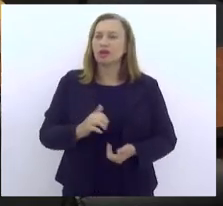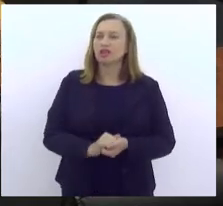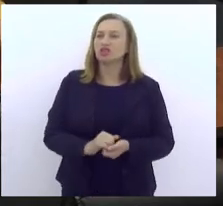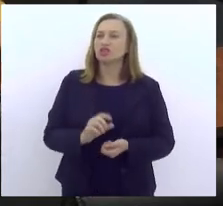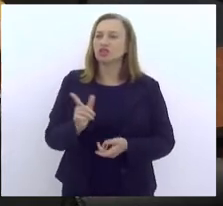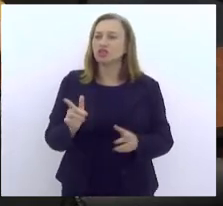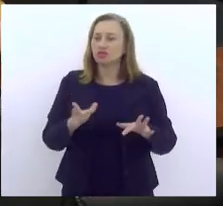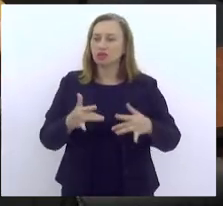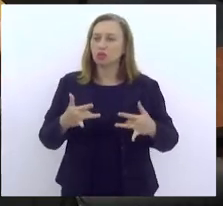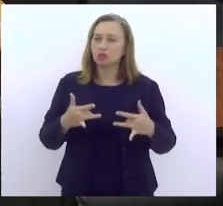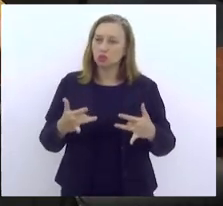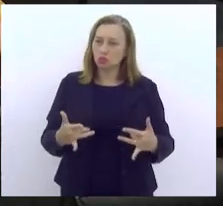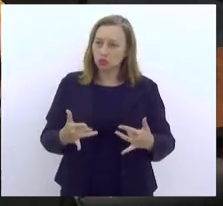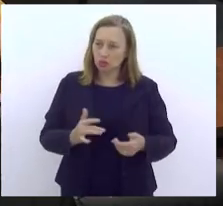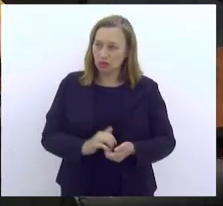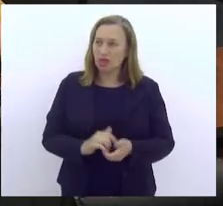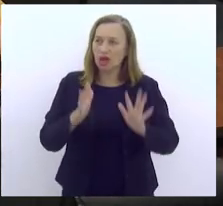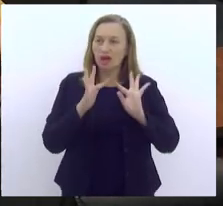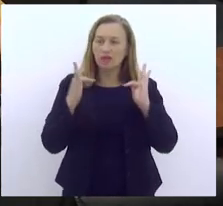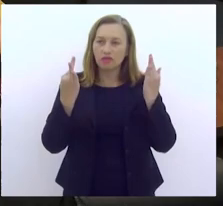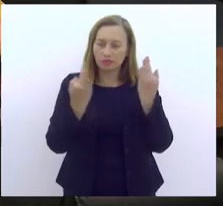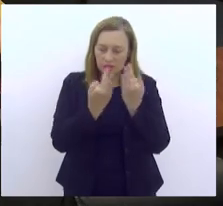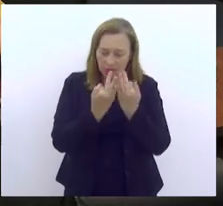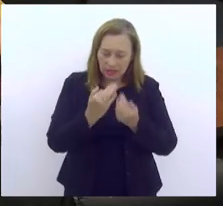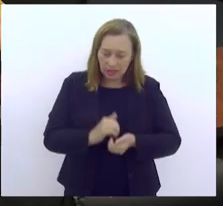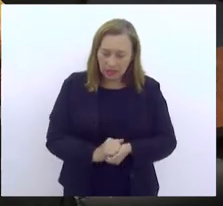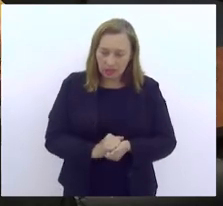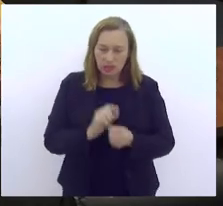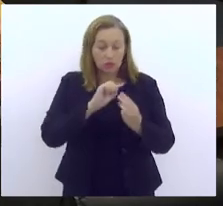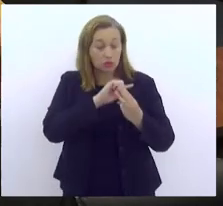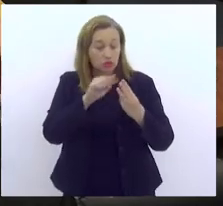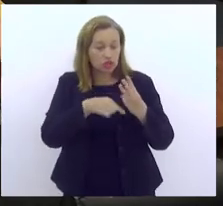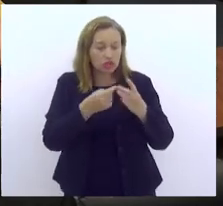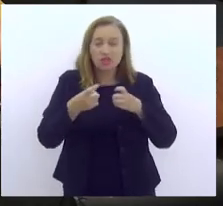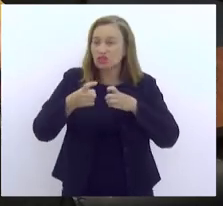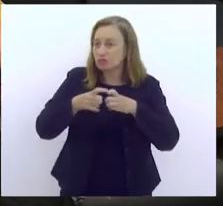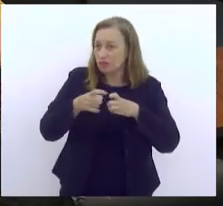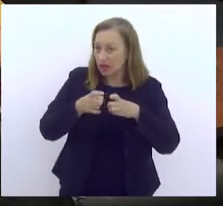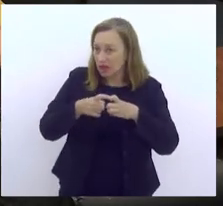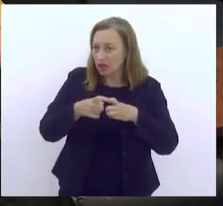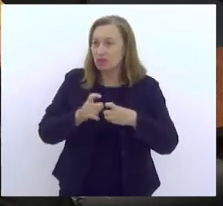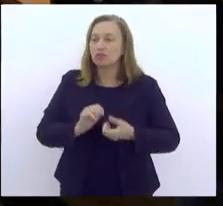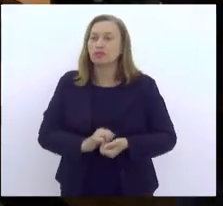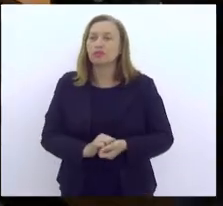nossa solidariedade à família dos três médicos e do médico também, que ainda se